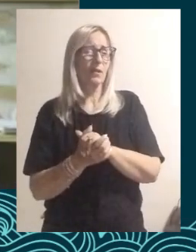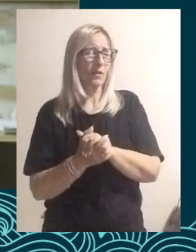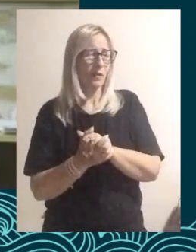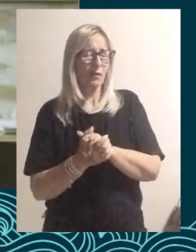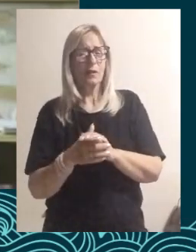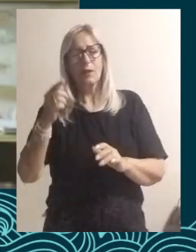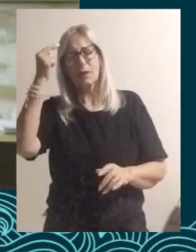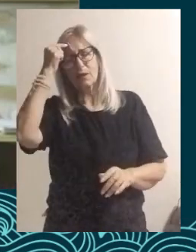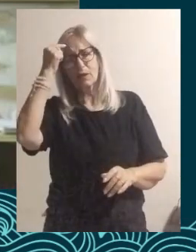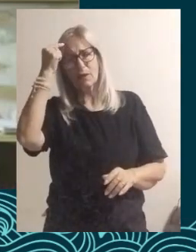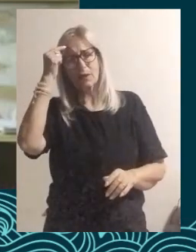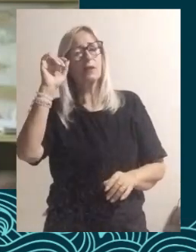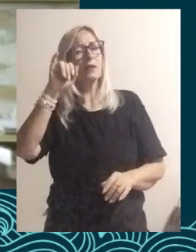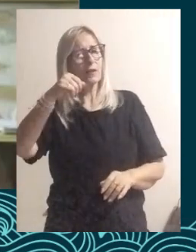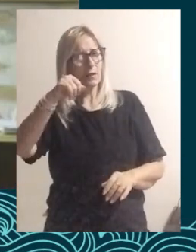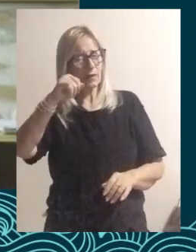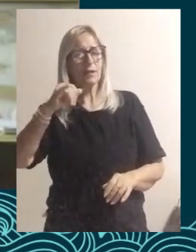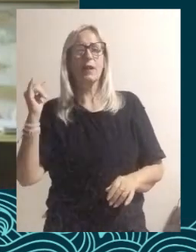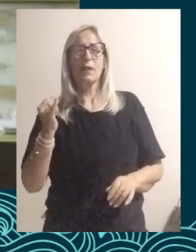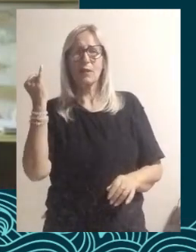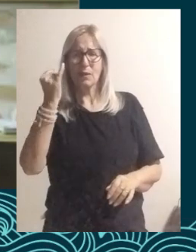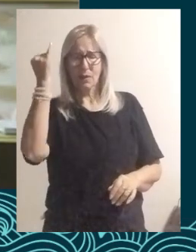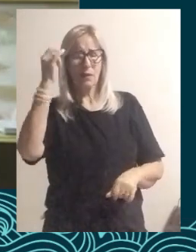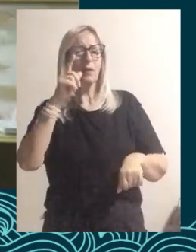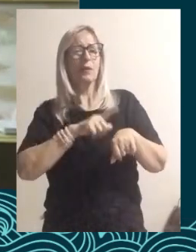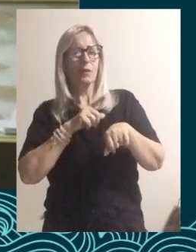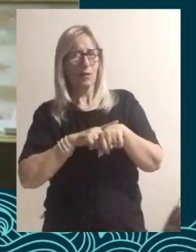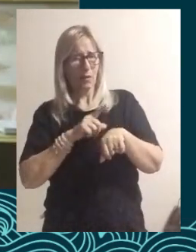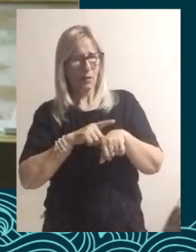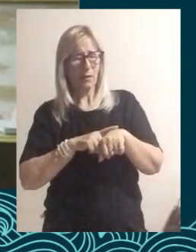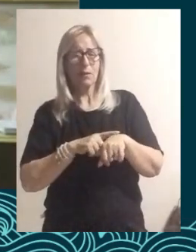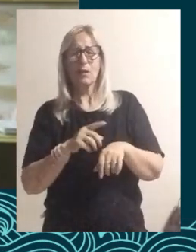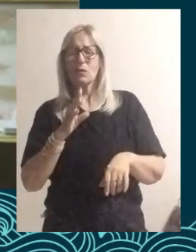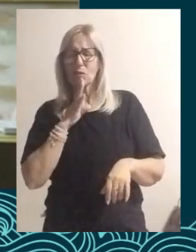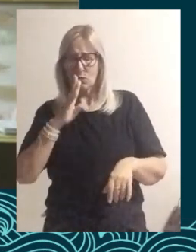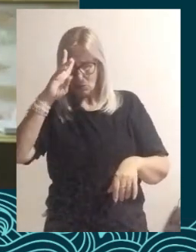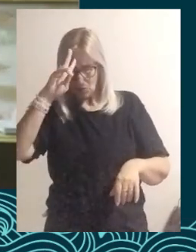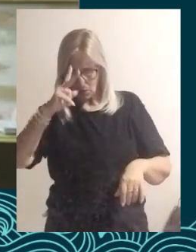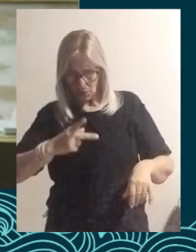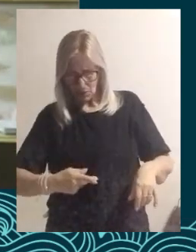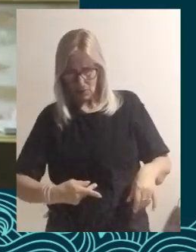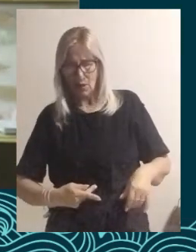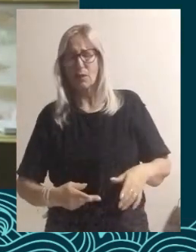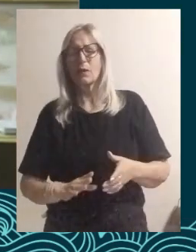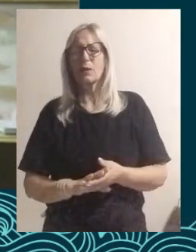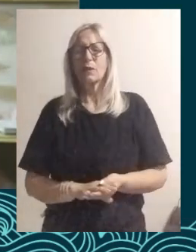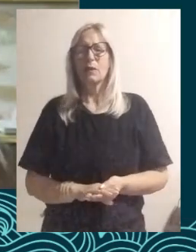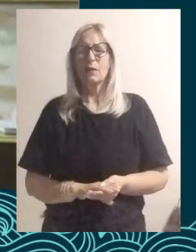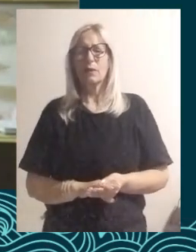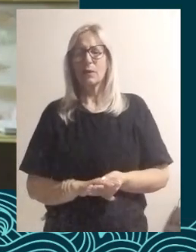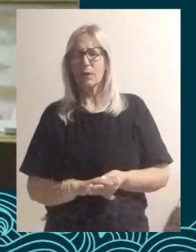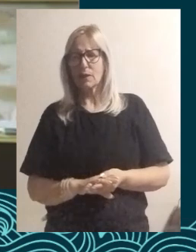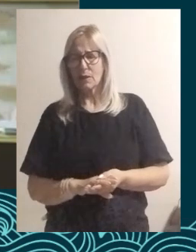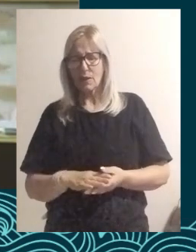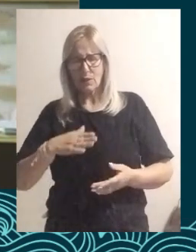livro essa reflexão de que sim, é importante esse momento de autoconhecimento,